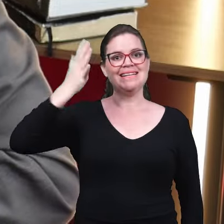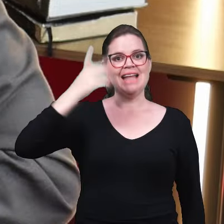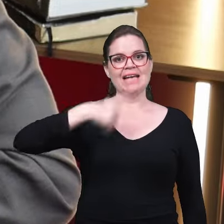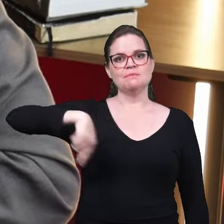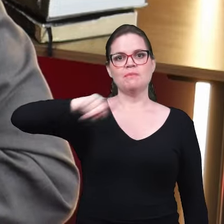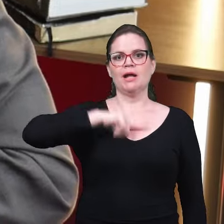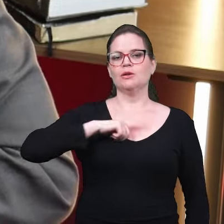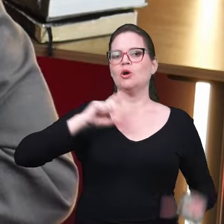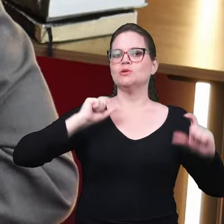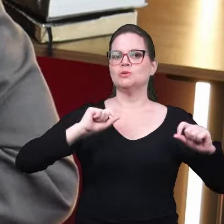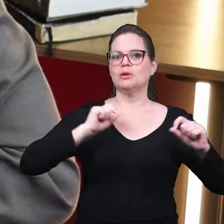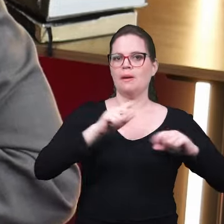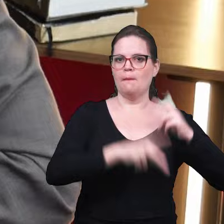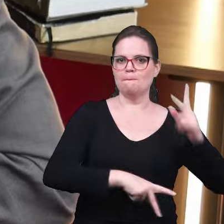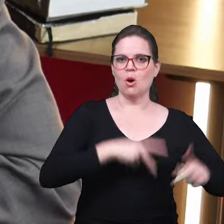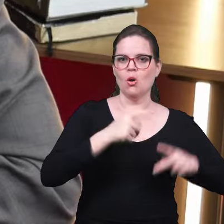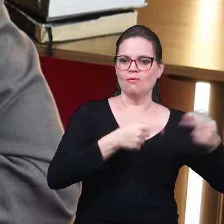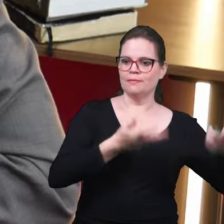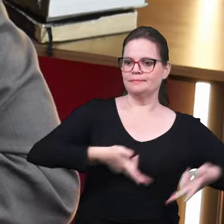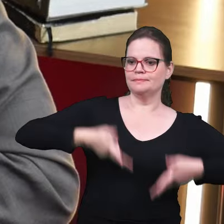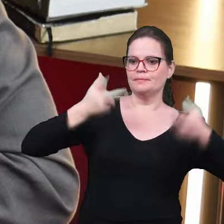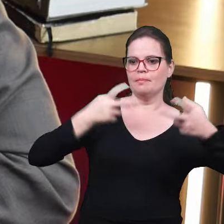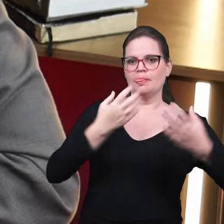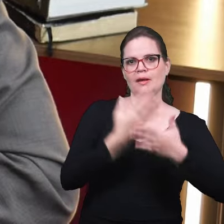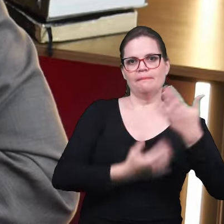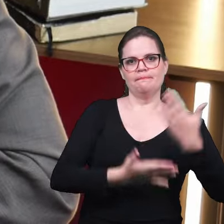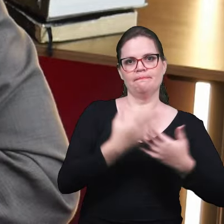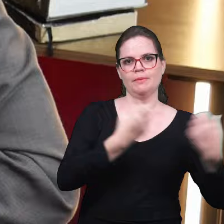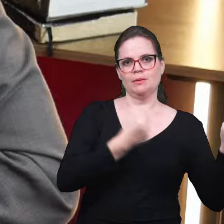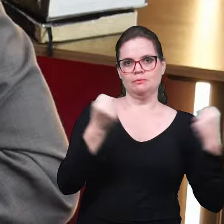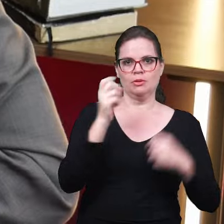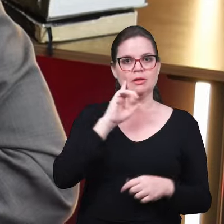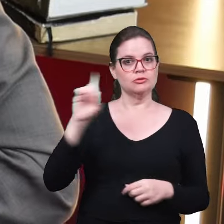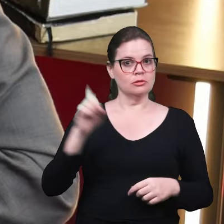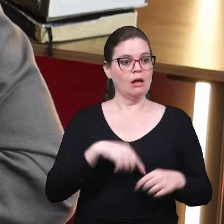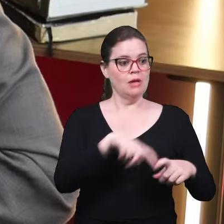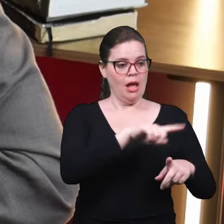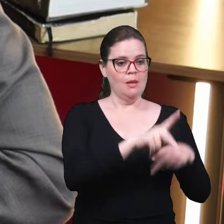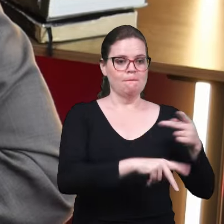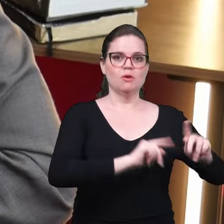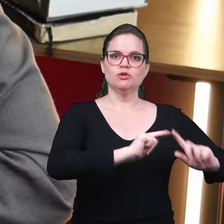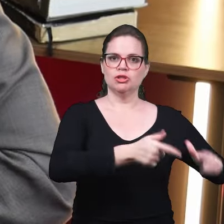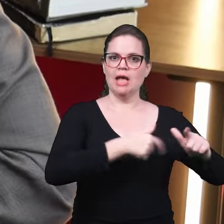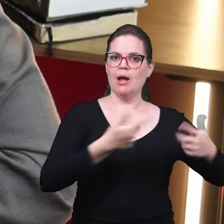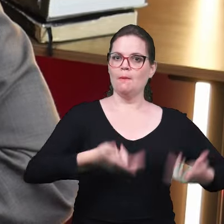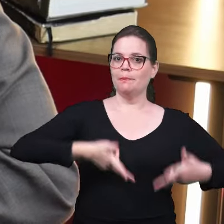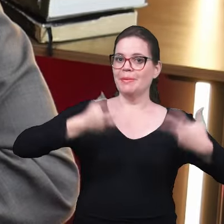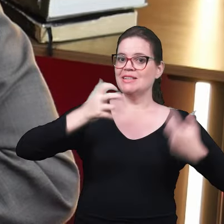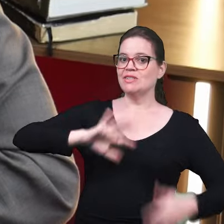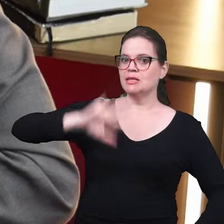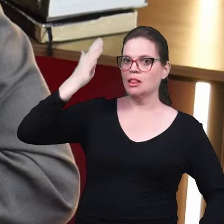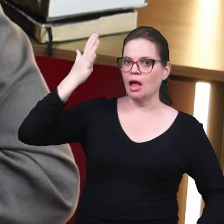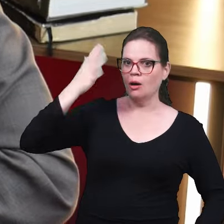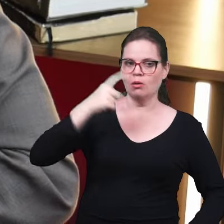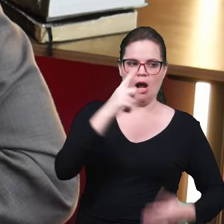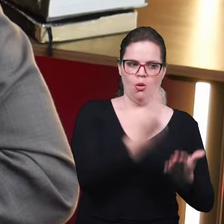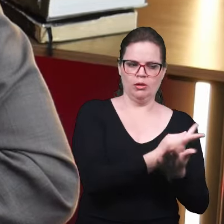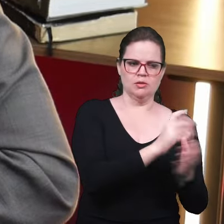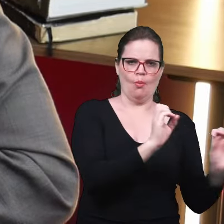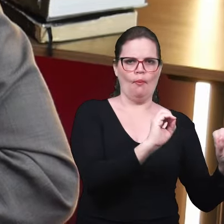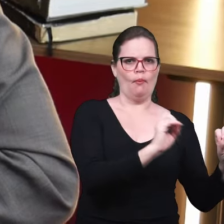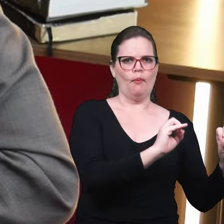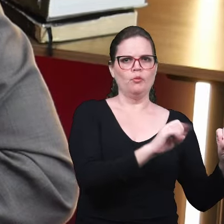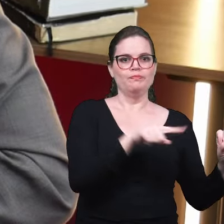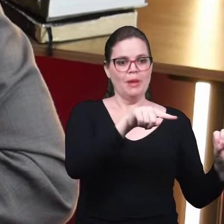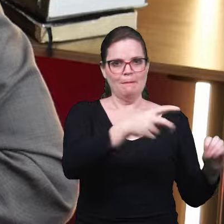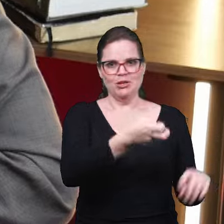visse ali essa mão poderosa de Deus, né? O Deus queria tirar o povo do Egito,